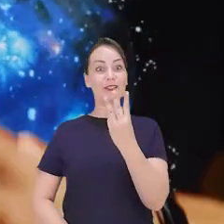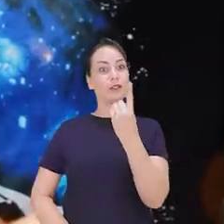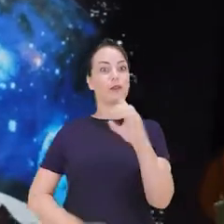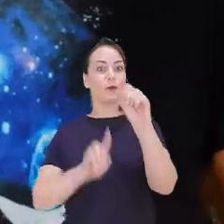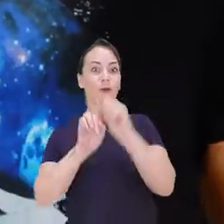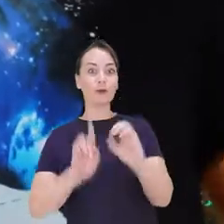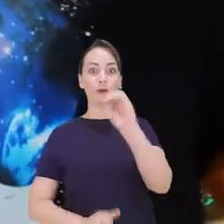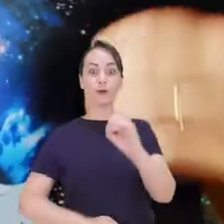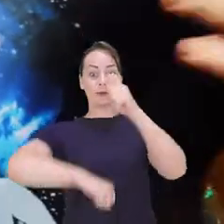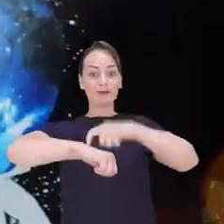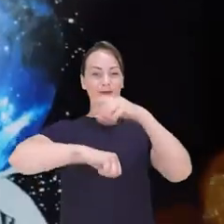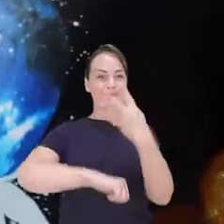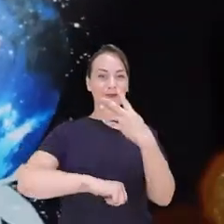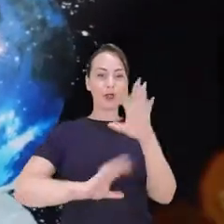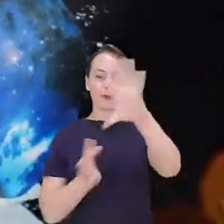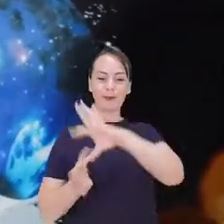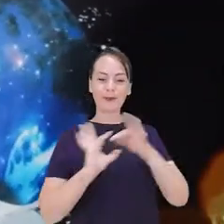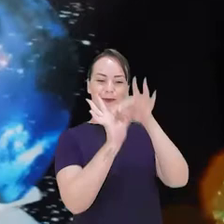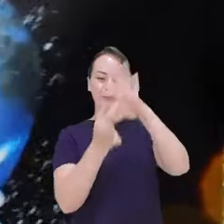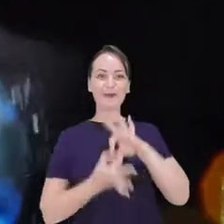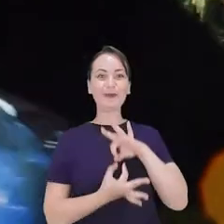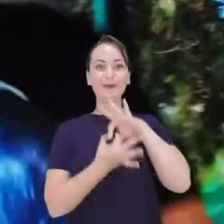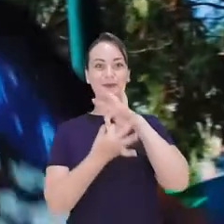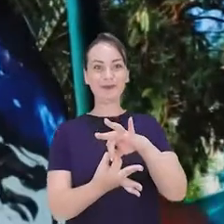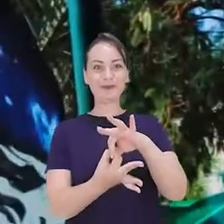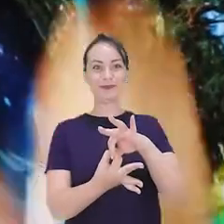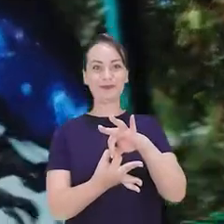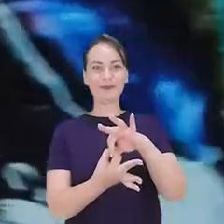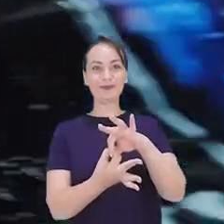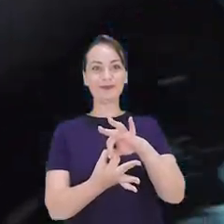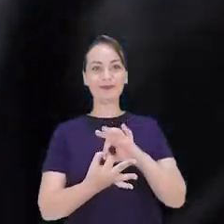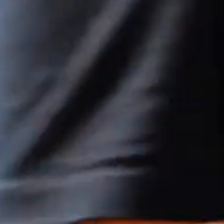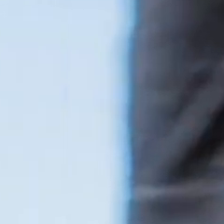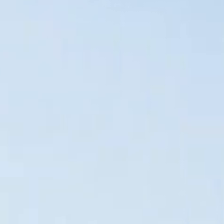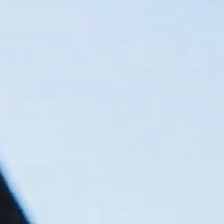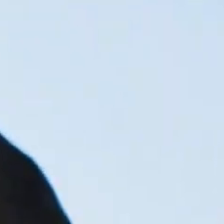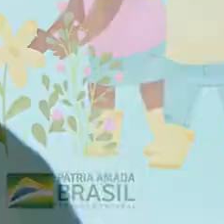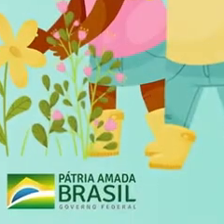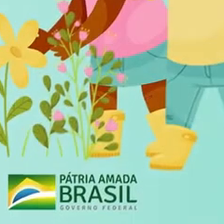31 de outubro, às 16 horas, Ciência e Cultura, Vamos Brincar!